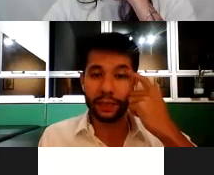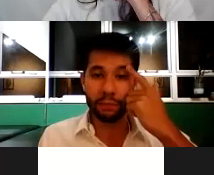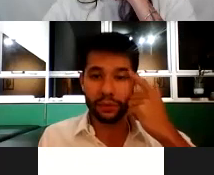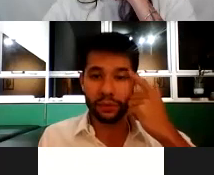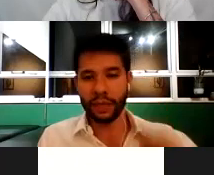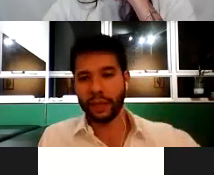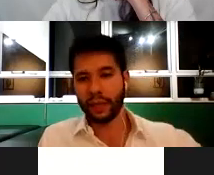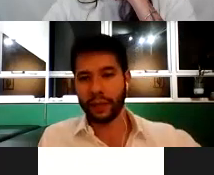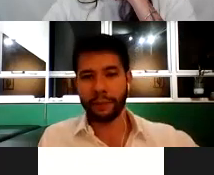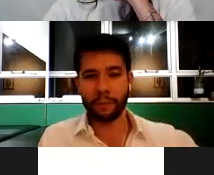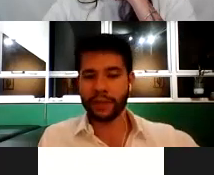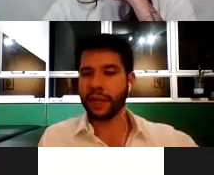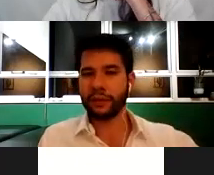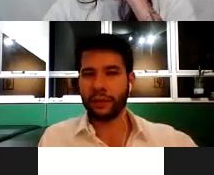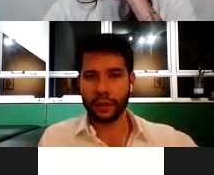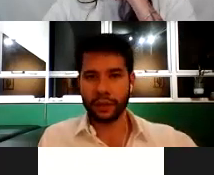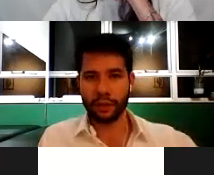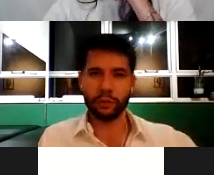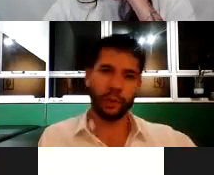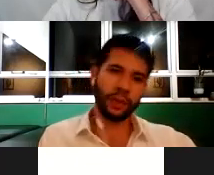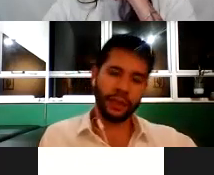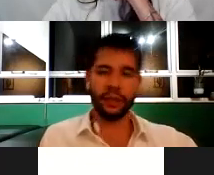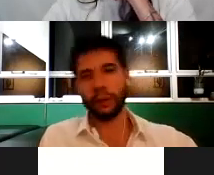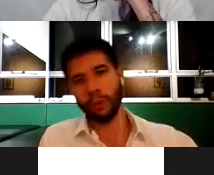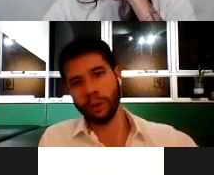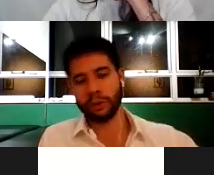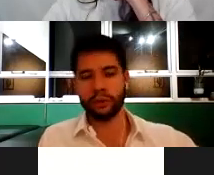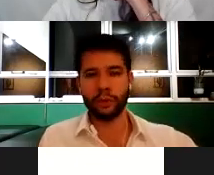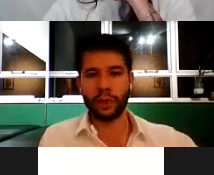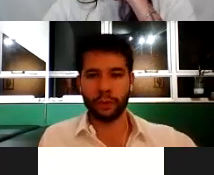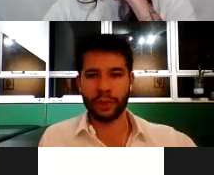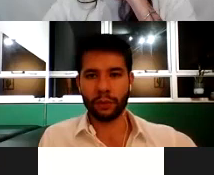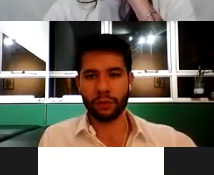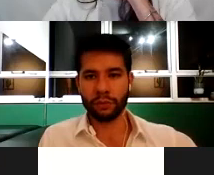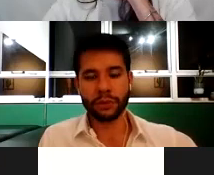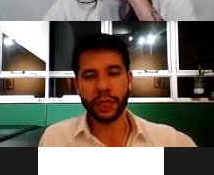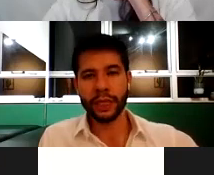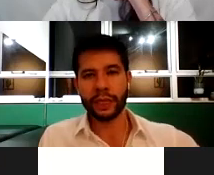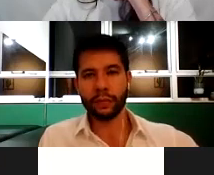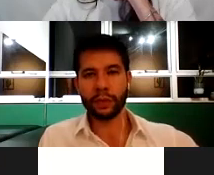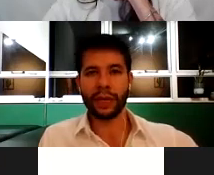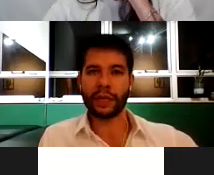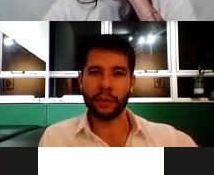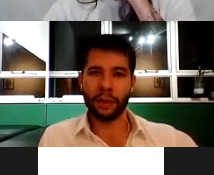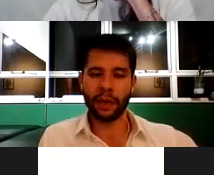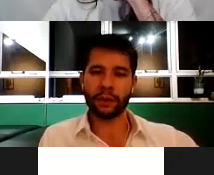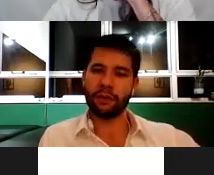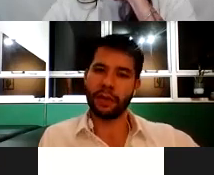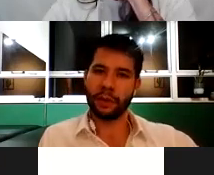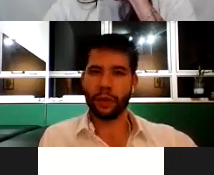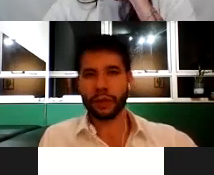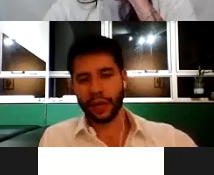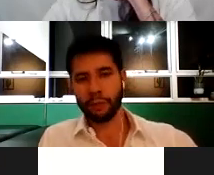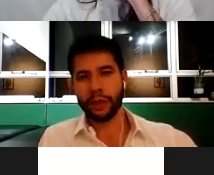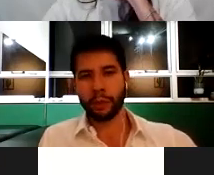ficaram, ambos, quase 10 dias. Um na UTI, o outro no alojamento conjunto. E quando a mãe recebeu alta, o